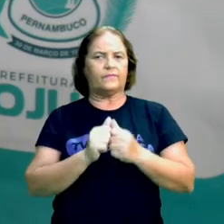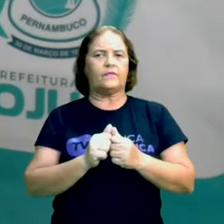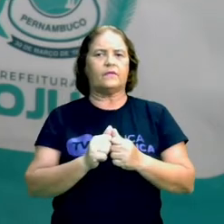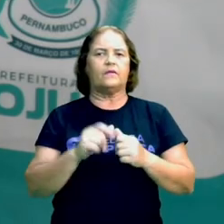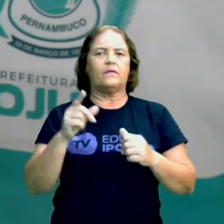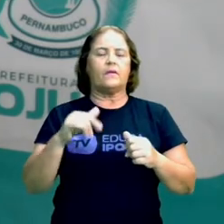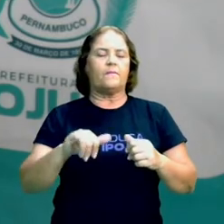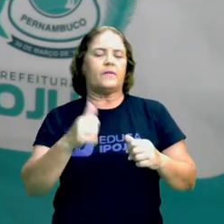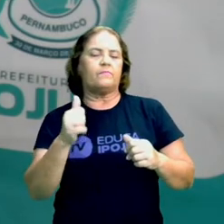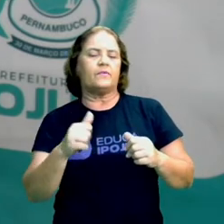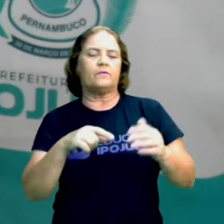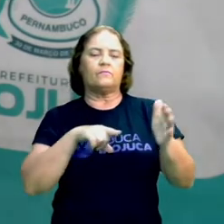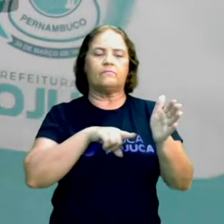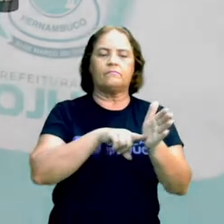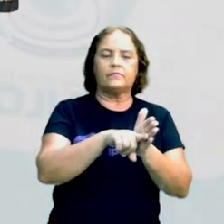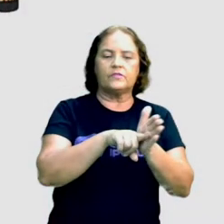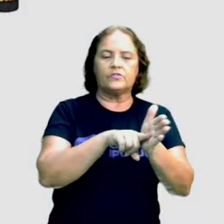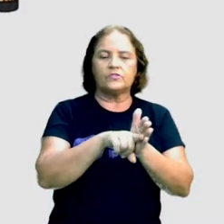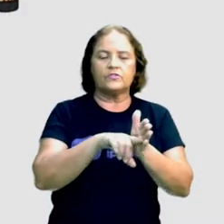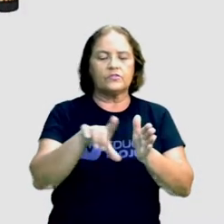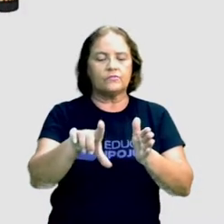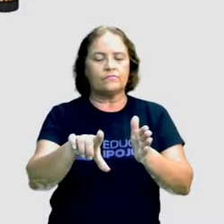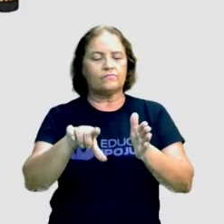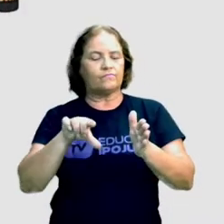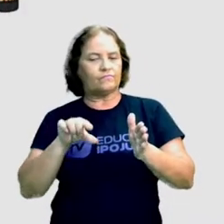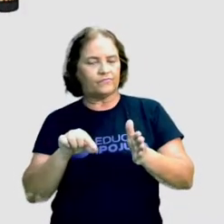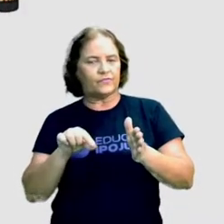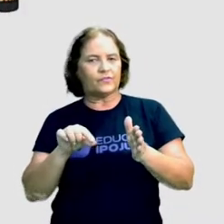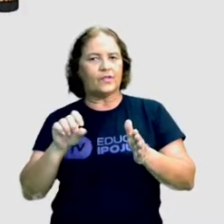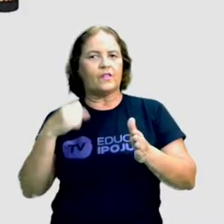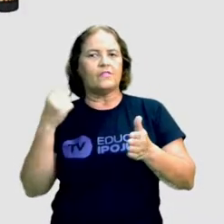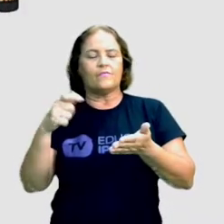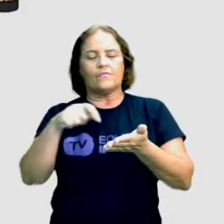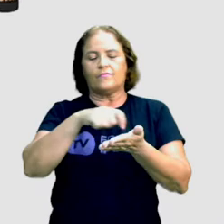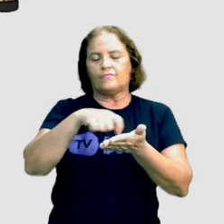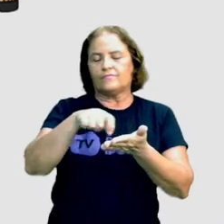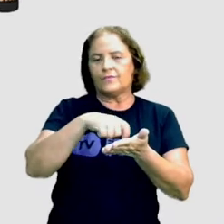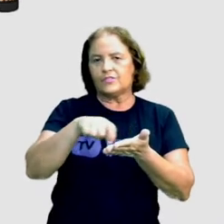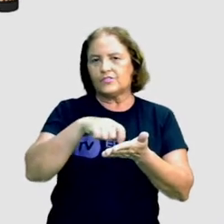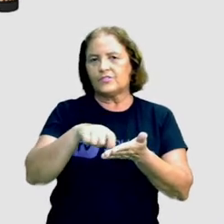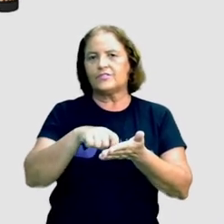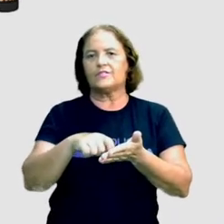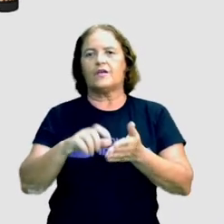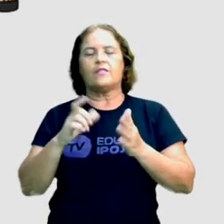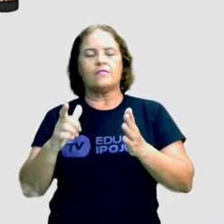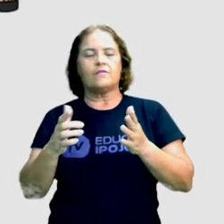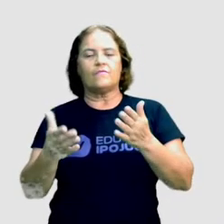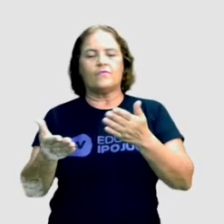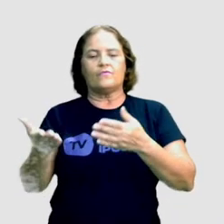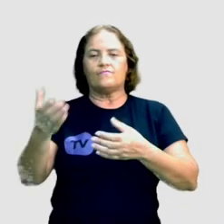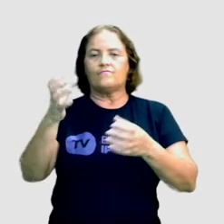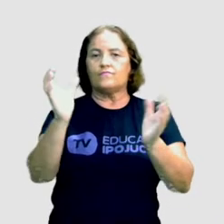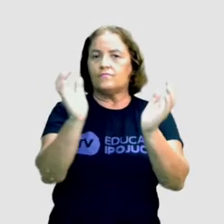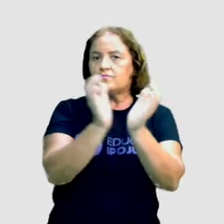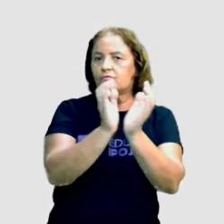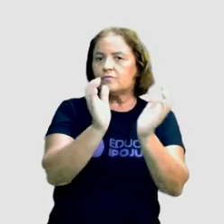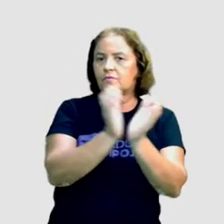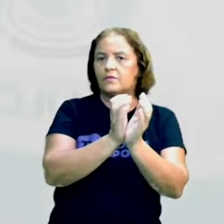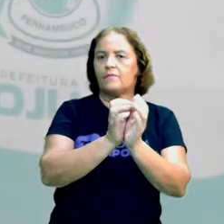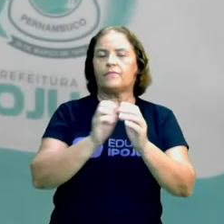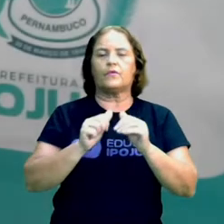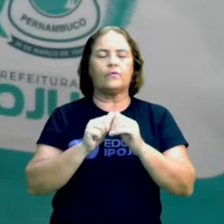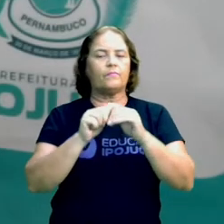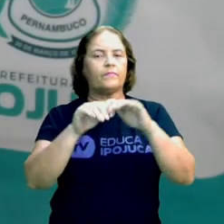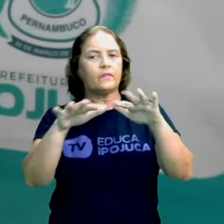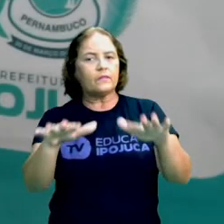Pesquisar e filtrar, selecionar, editar e curar, agrupar, compartilhar e apresentar. Ao fazer